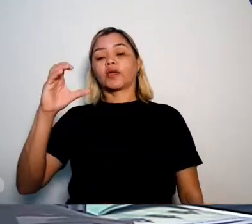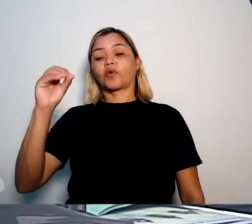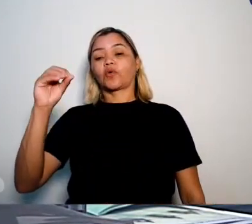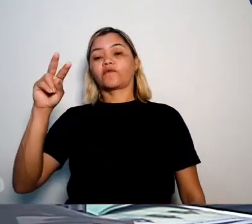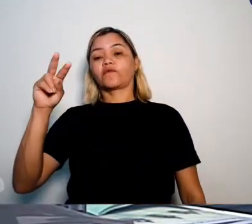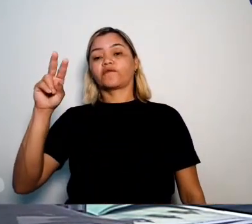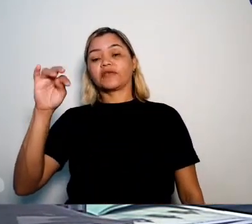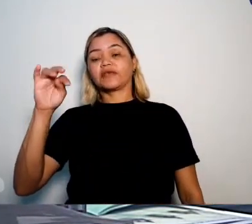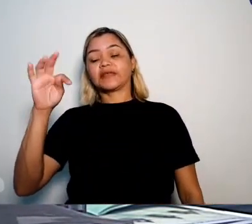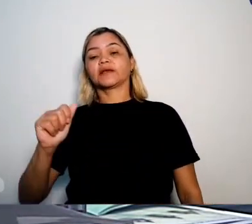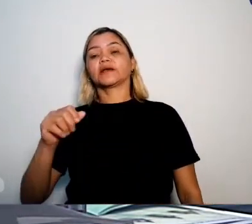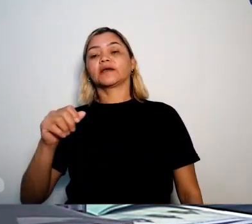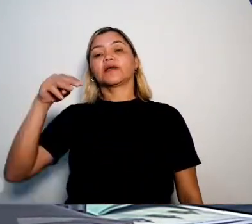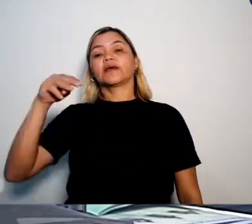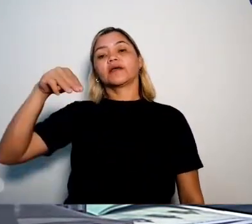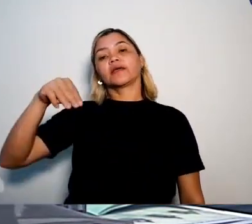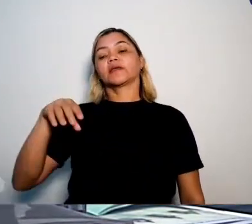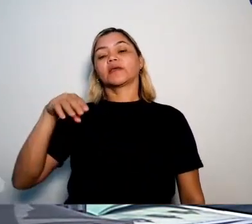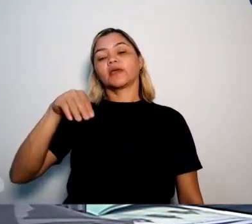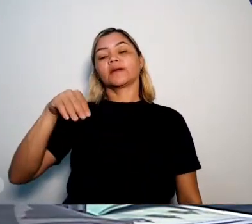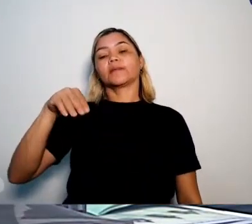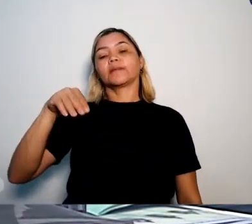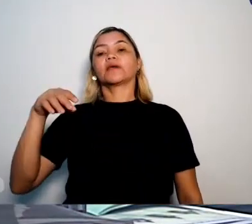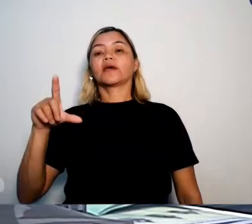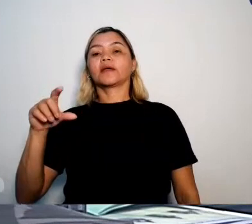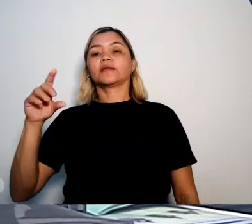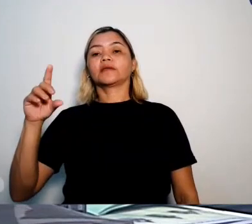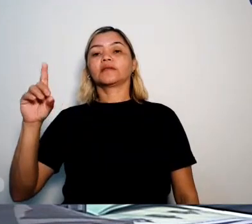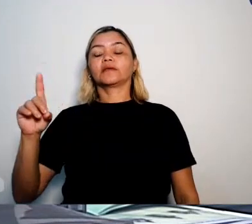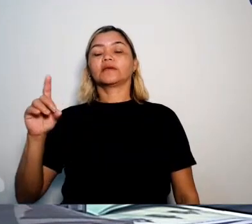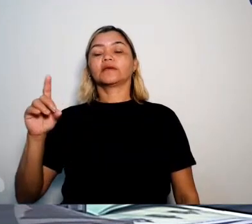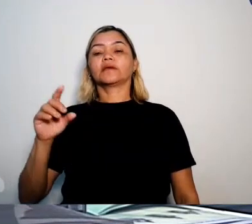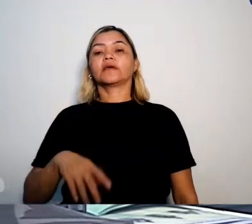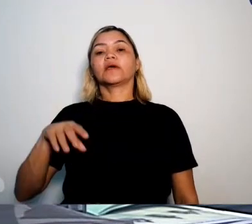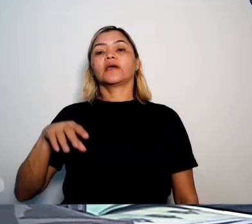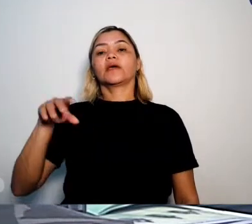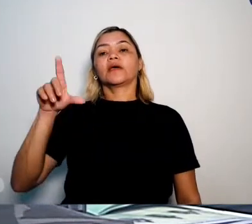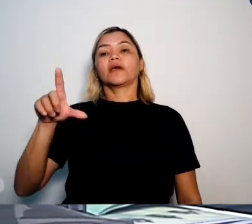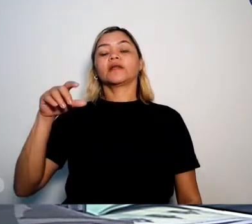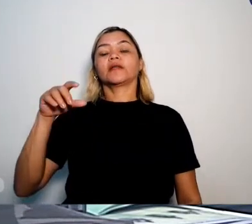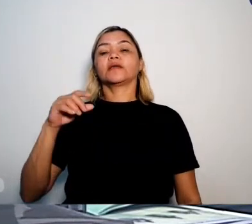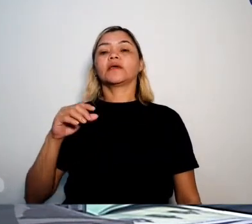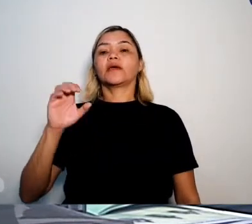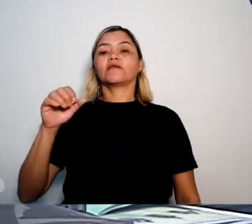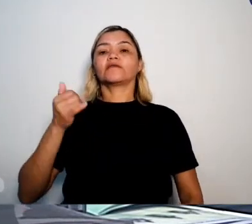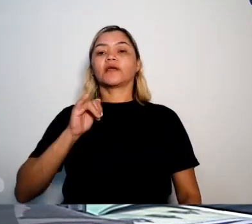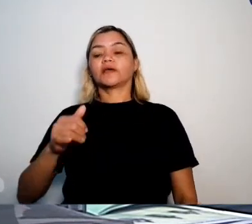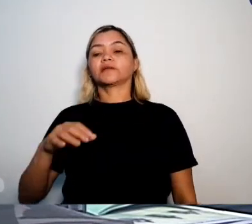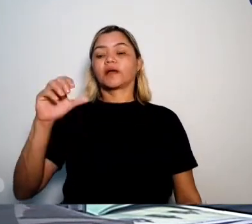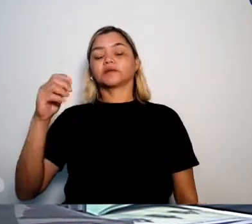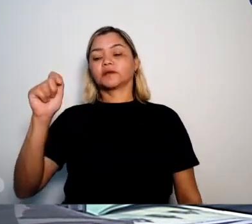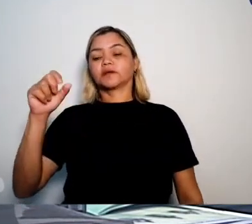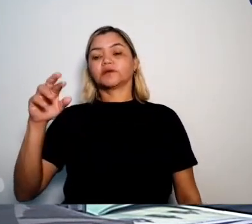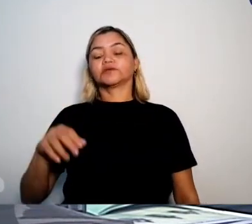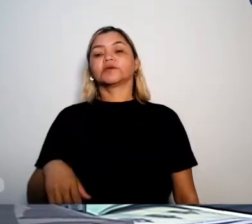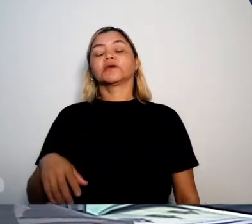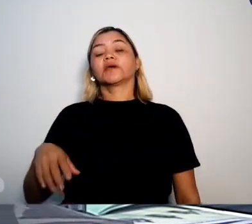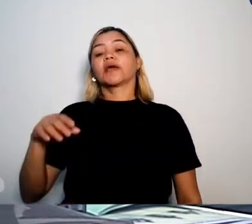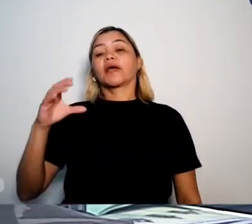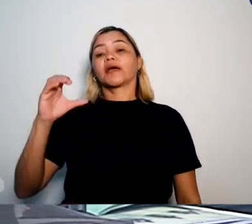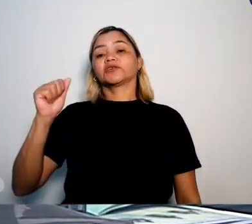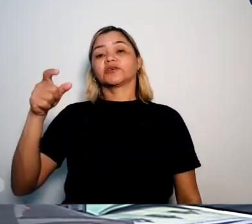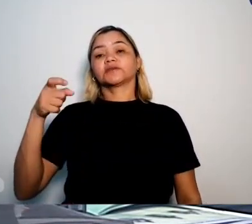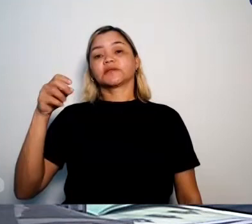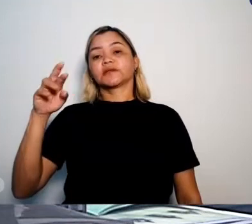MRV, RF Elétrica e Elétrica Casa Grande, Cachaçaria Água Doce,